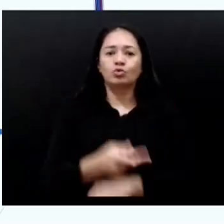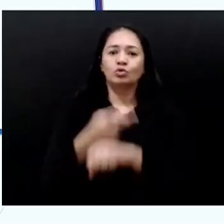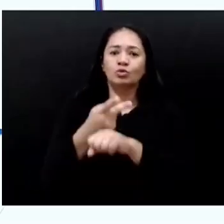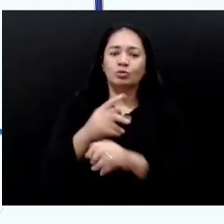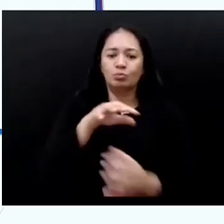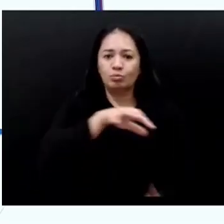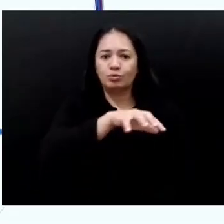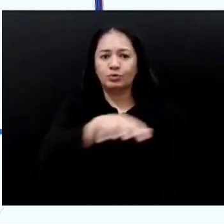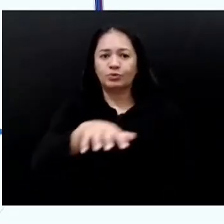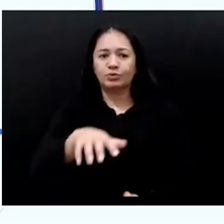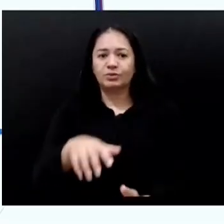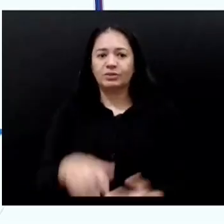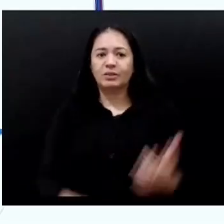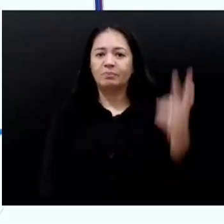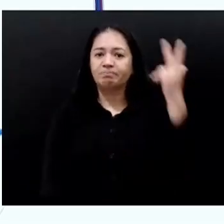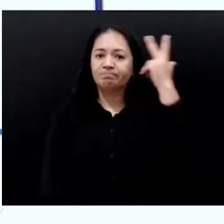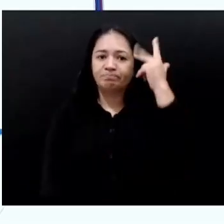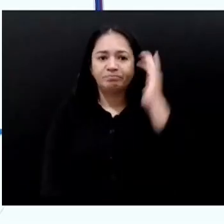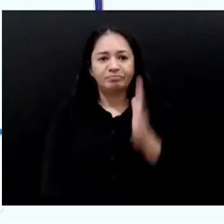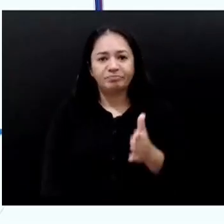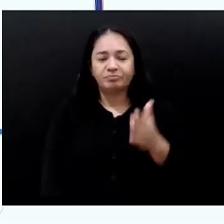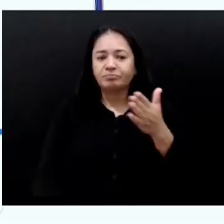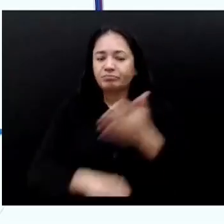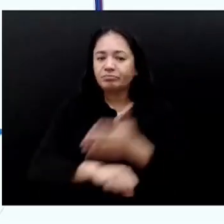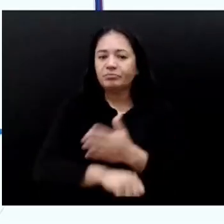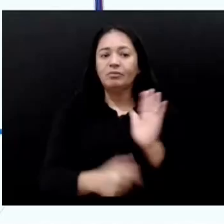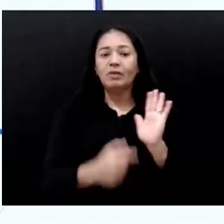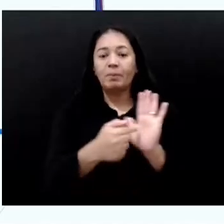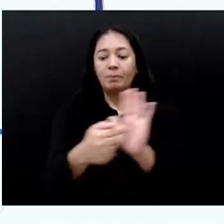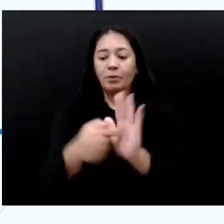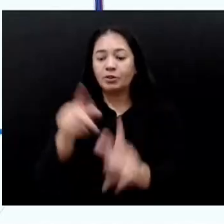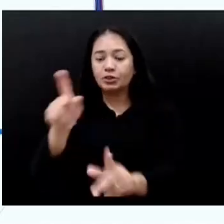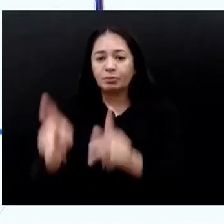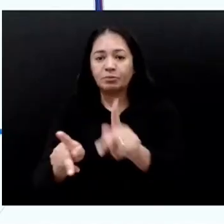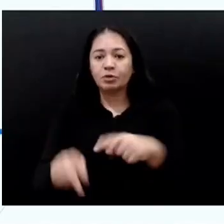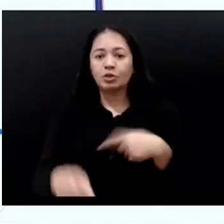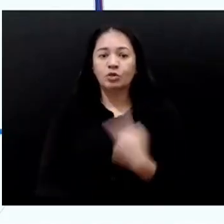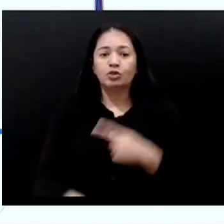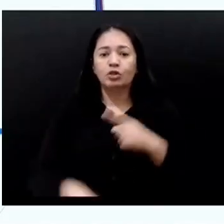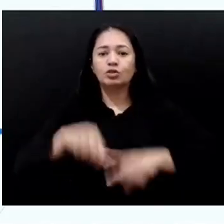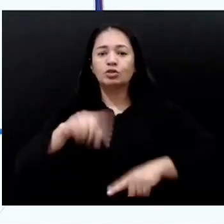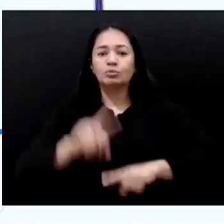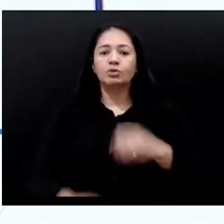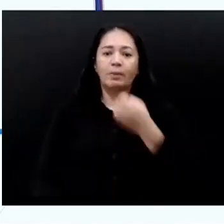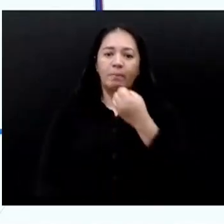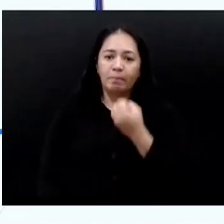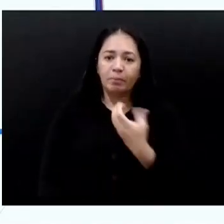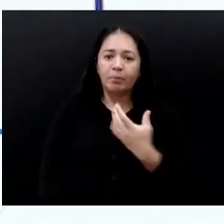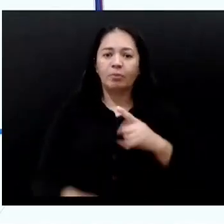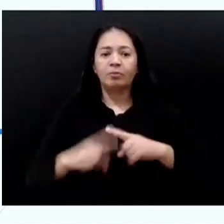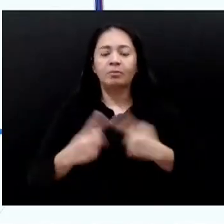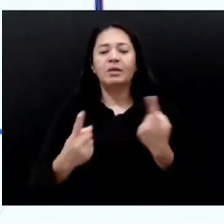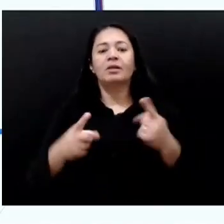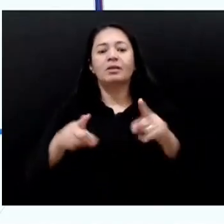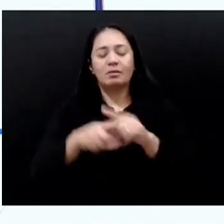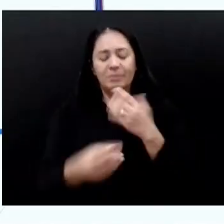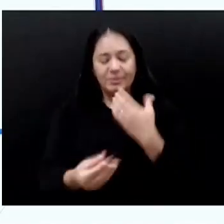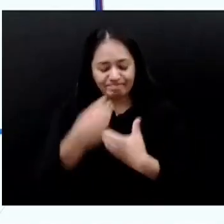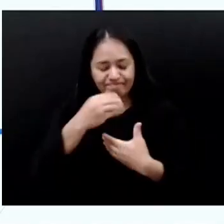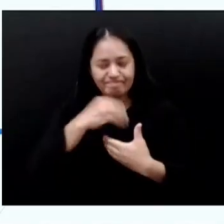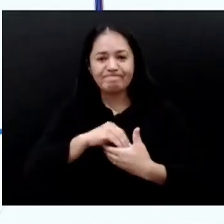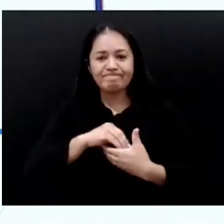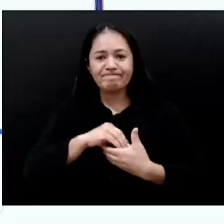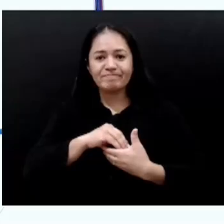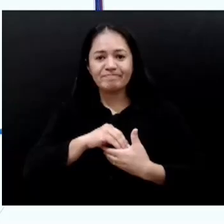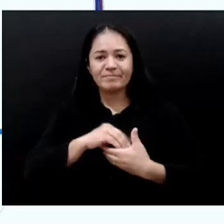de mostrar para o público que o nosso produto é muito bom, mas também como chancela interna para nós, como Bag Destilaria, de